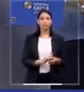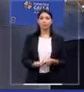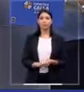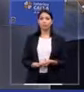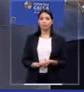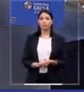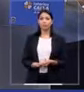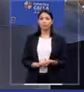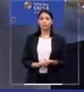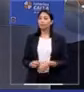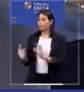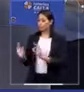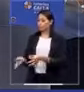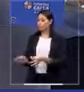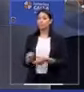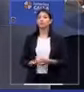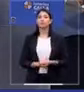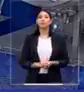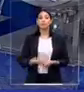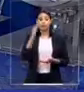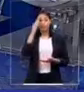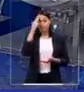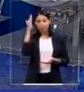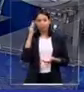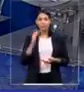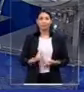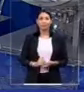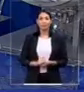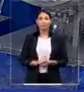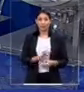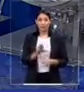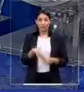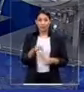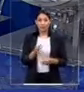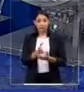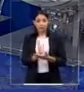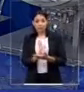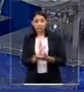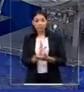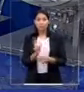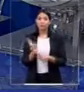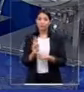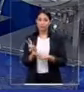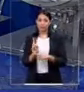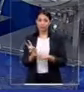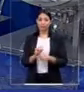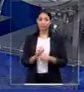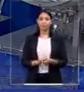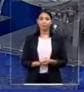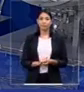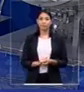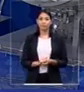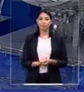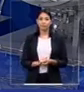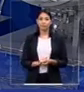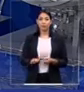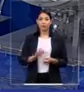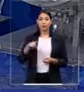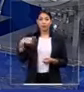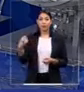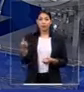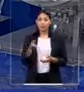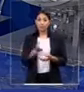confirmo. Sim, confirmo. Obrigado. Sorteio validado pelas nossas auditoras populares. Lembrando que logo após